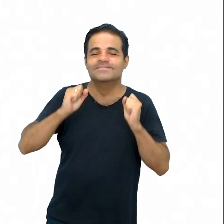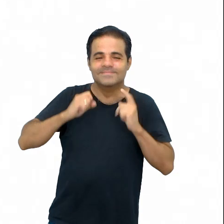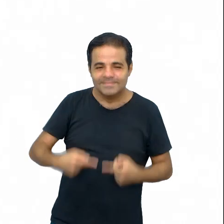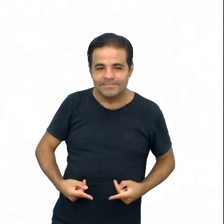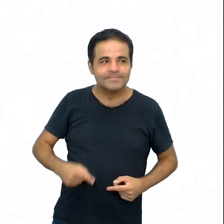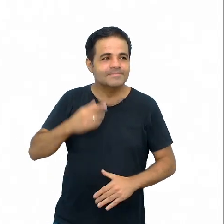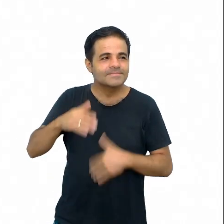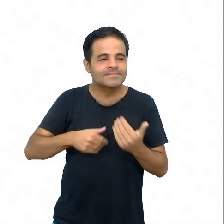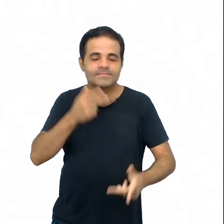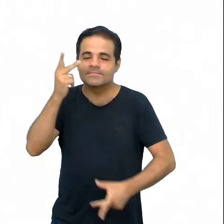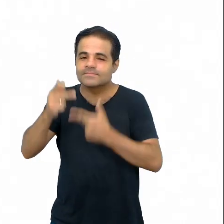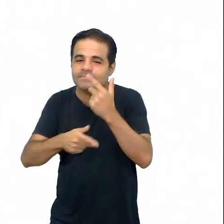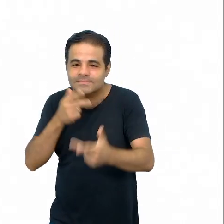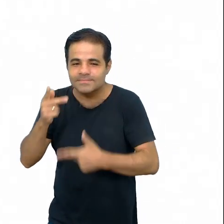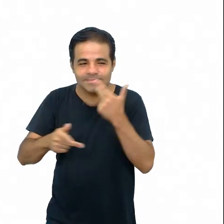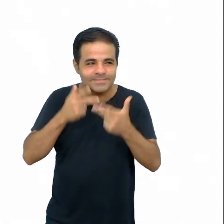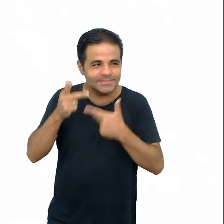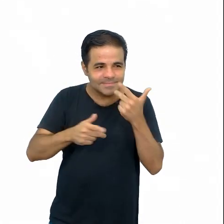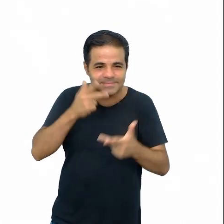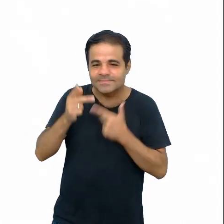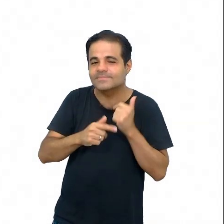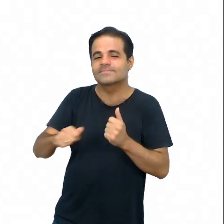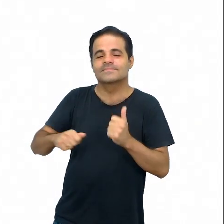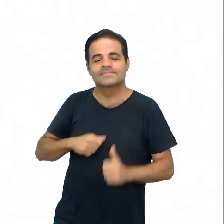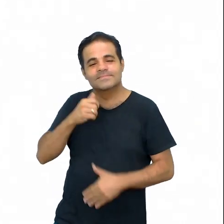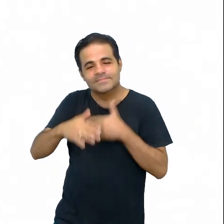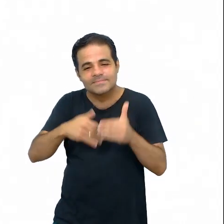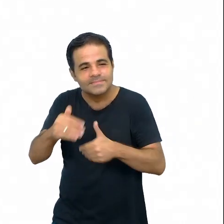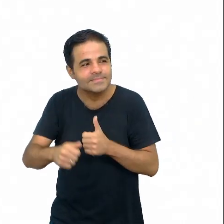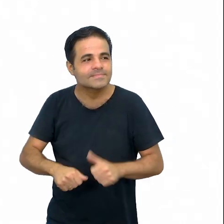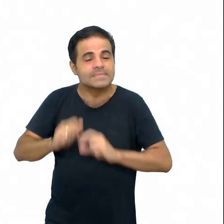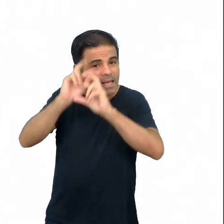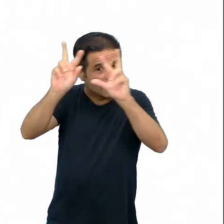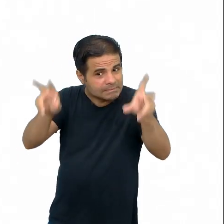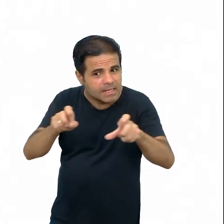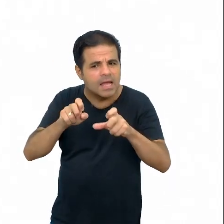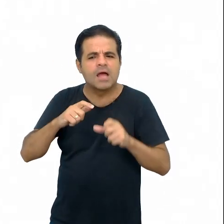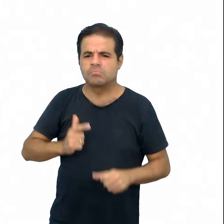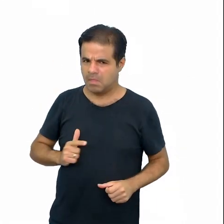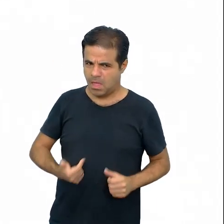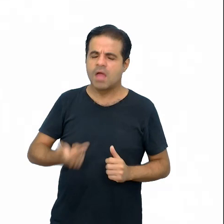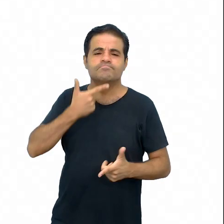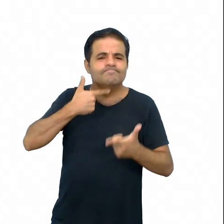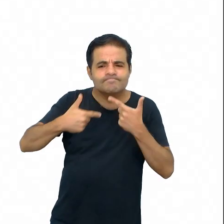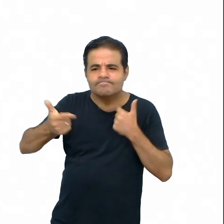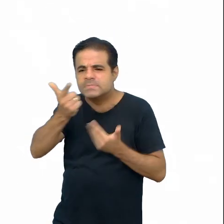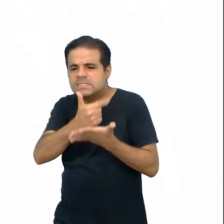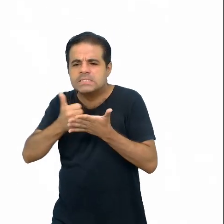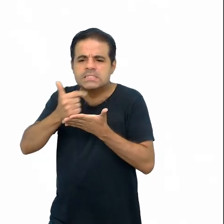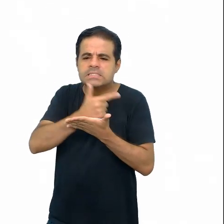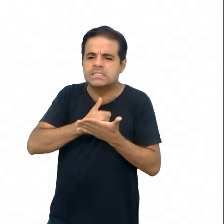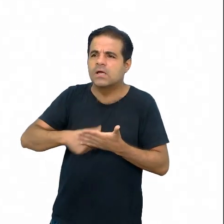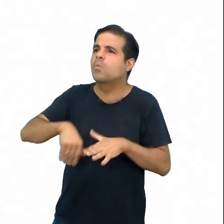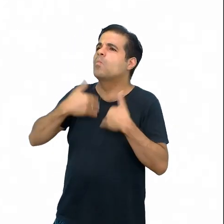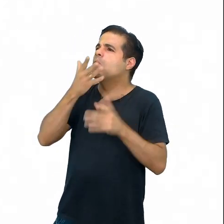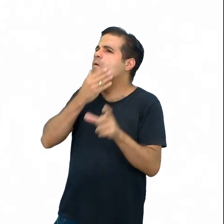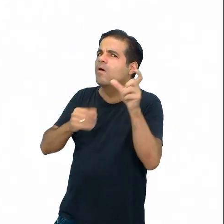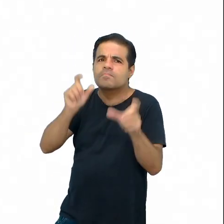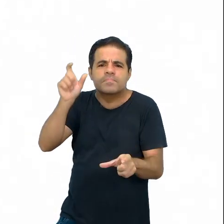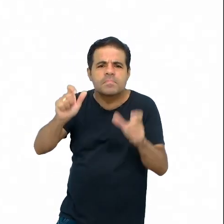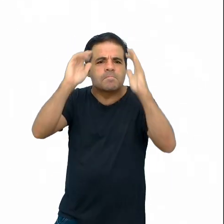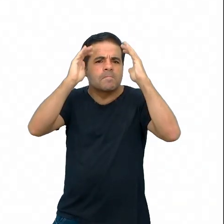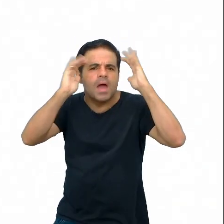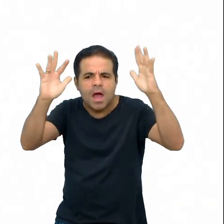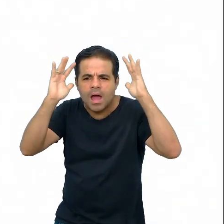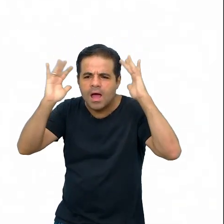pela fala, né, para depois caminhar para a questão dos desenhos, né? Pensa no homem, se nós